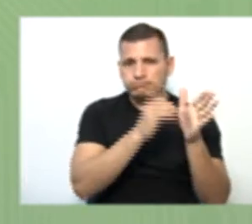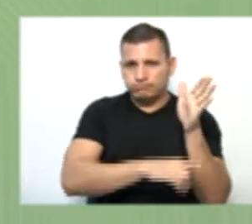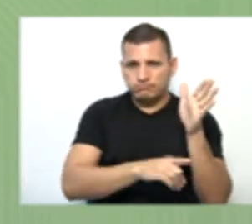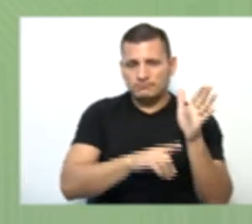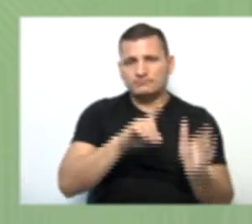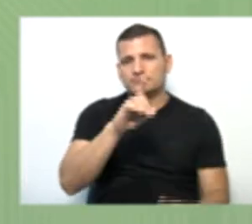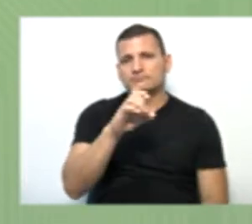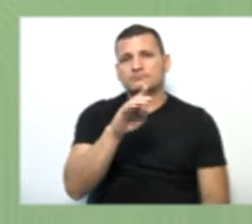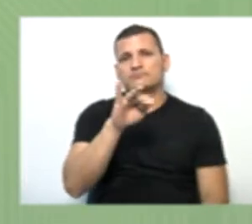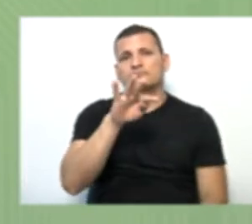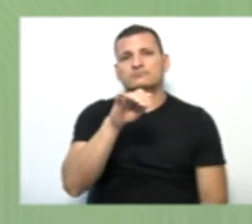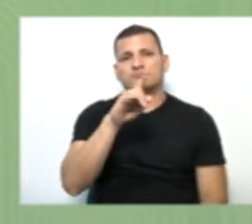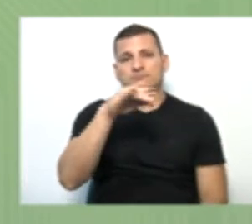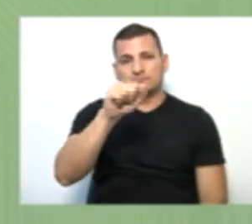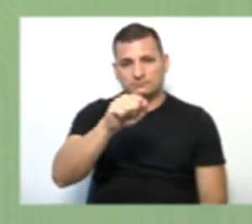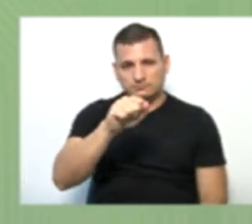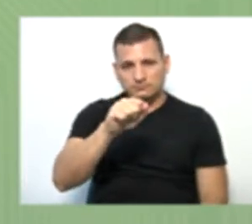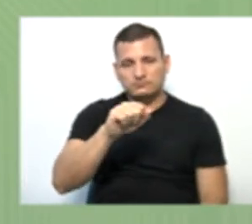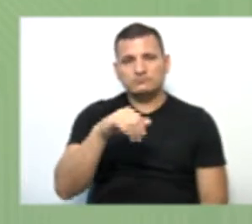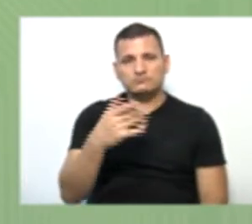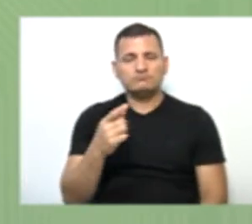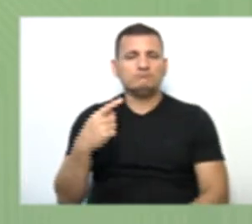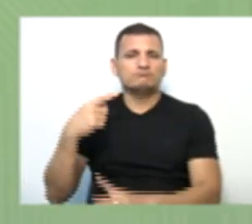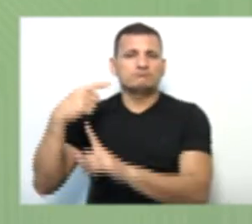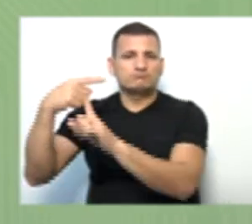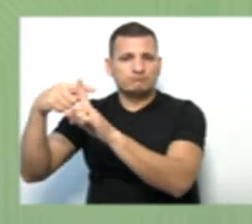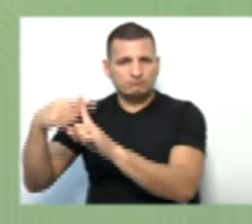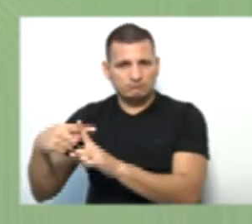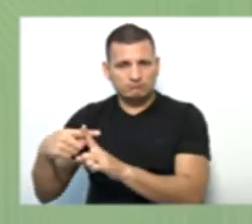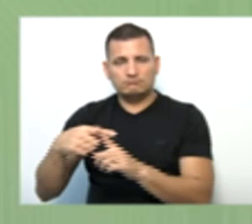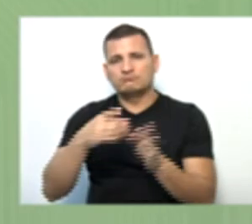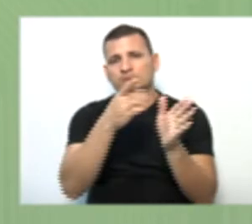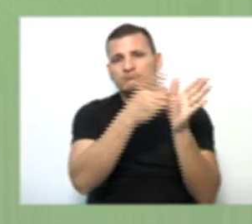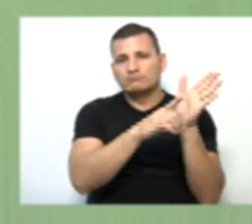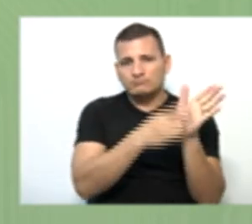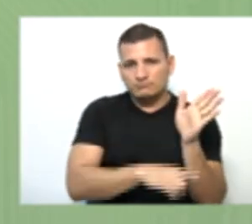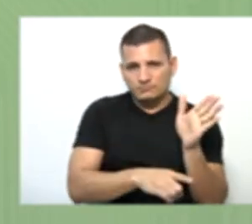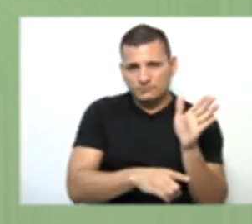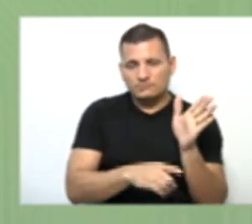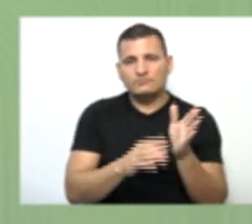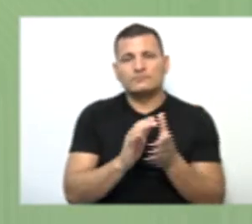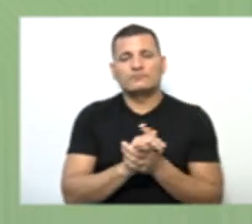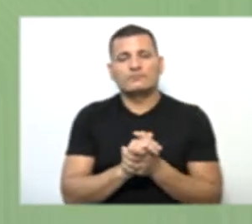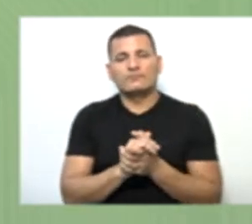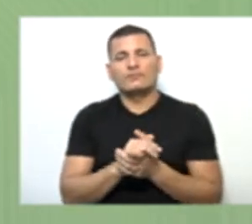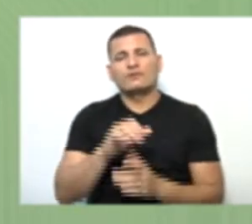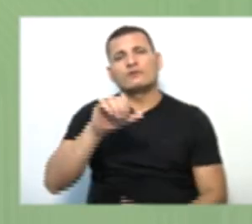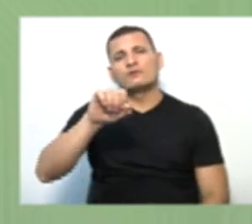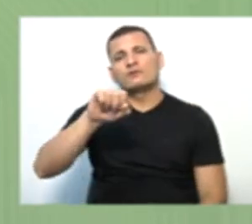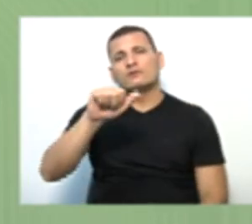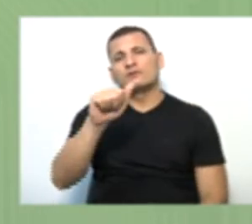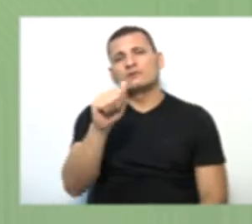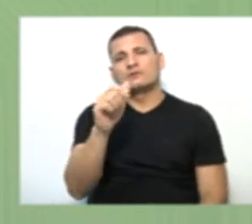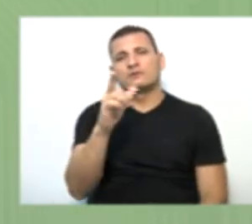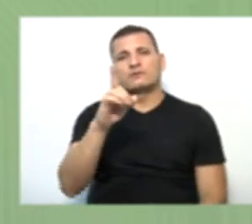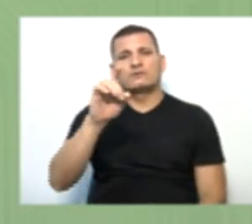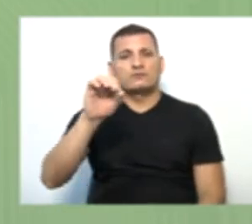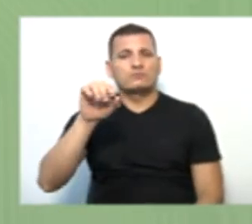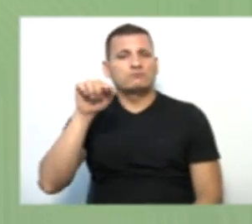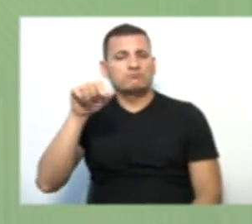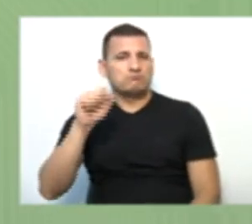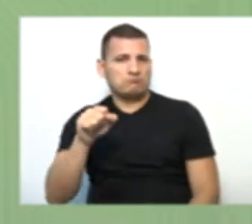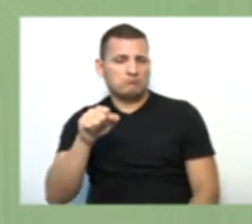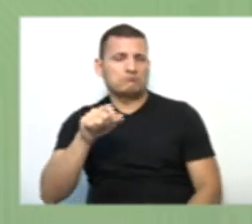de débito e crédito, o saldo da conta que poderá ser devedor ou